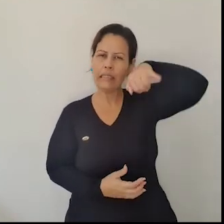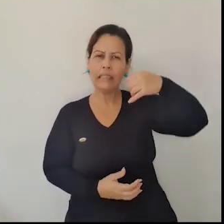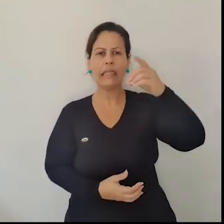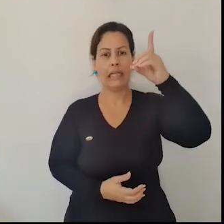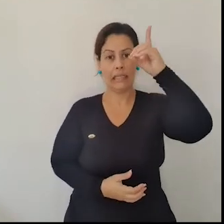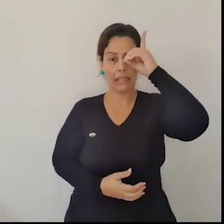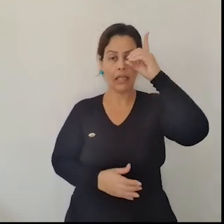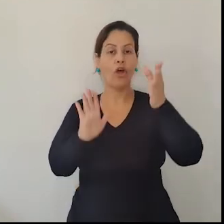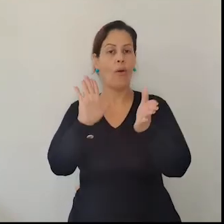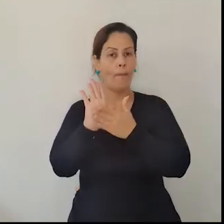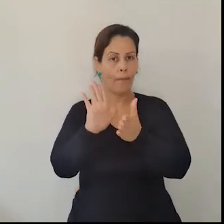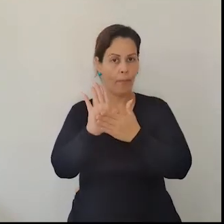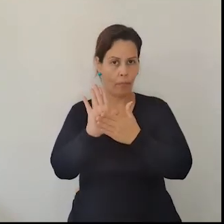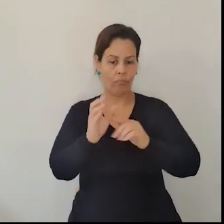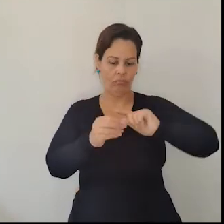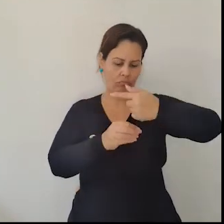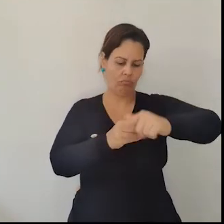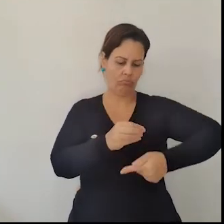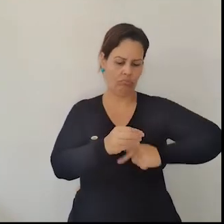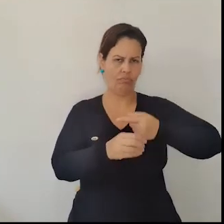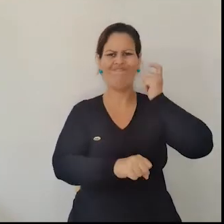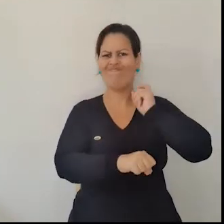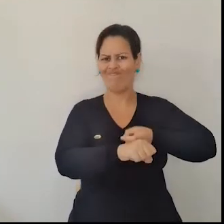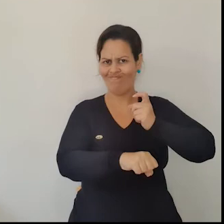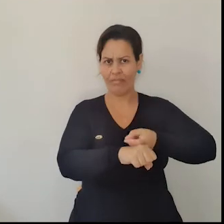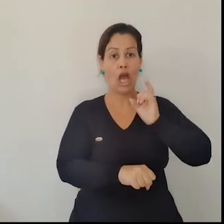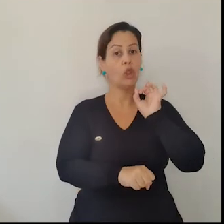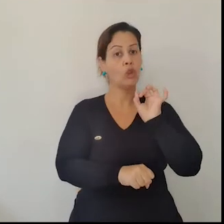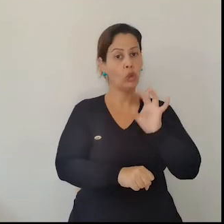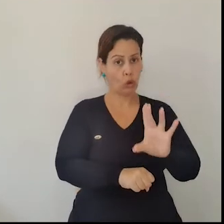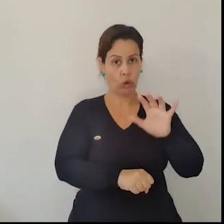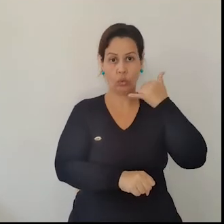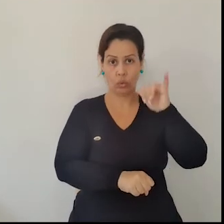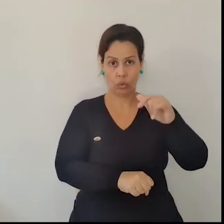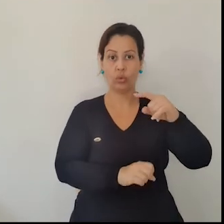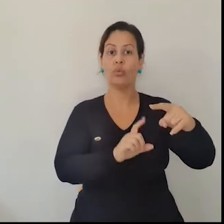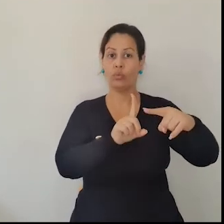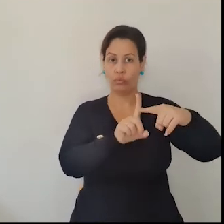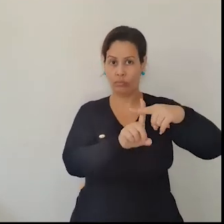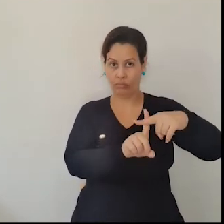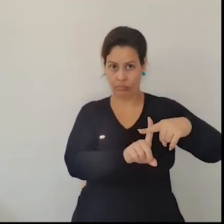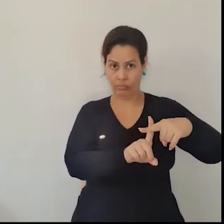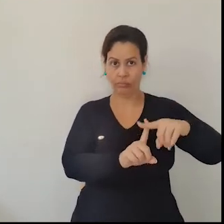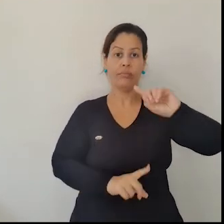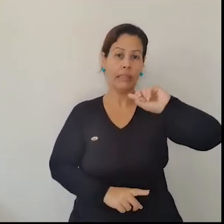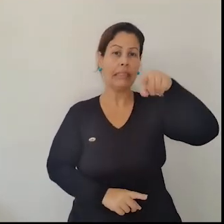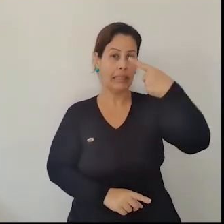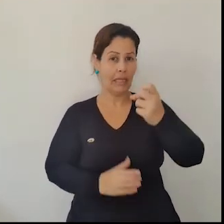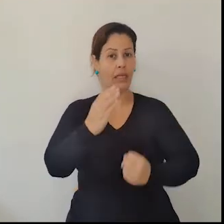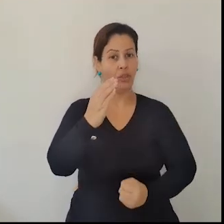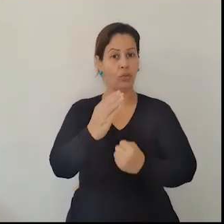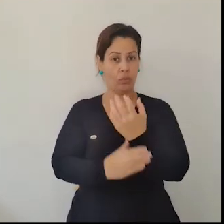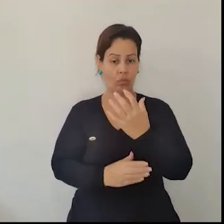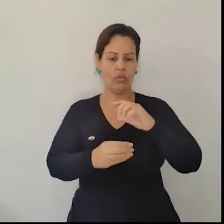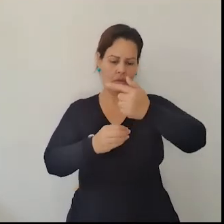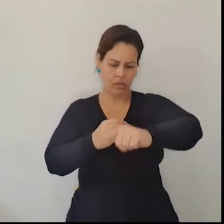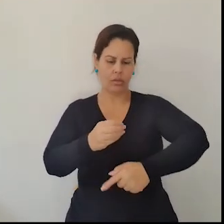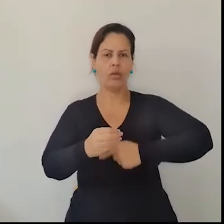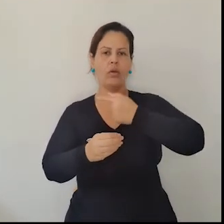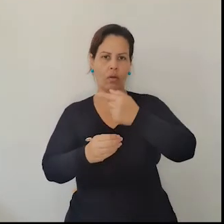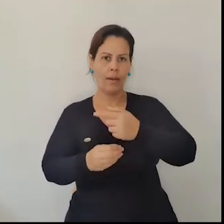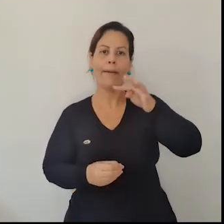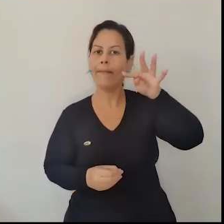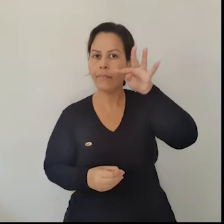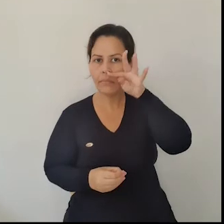átomo maciço, com somente cargas positivas. Depois surge o átomo de